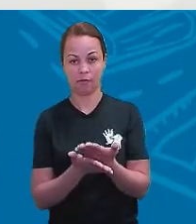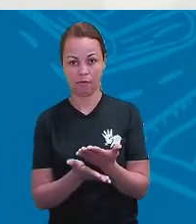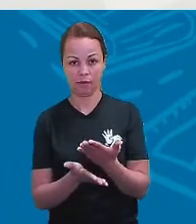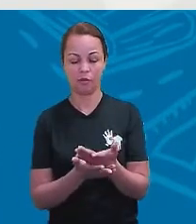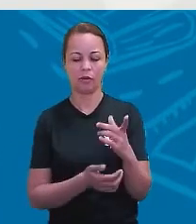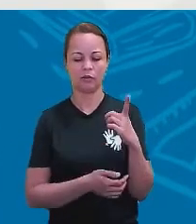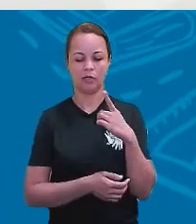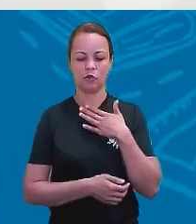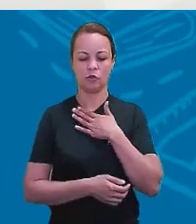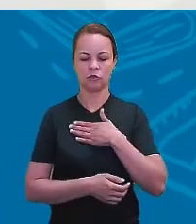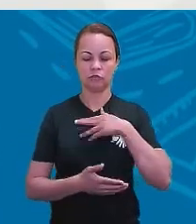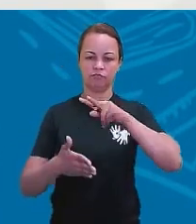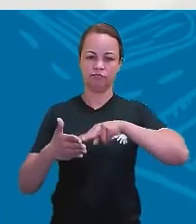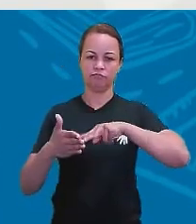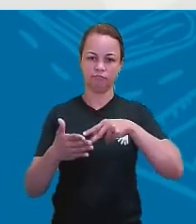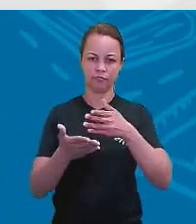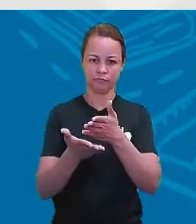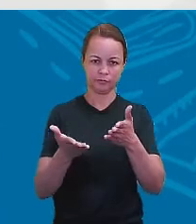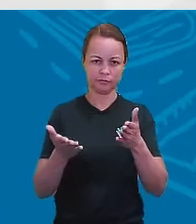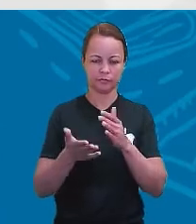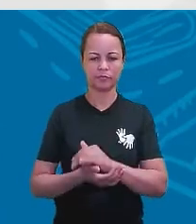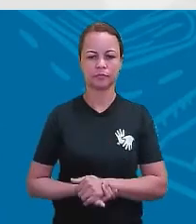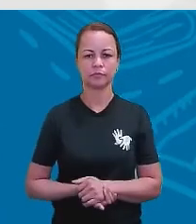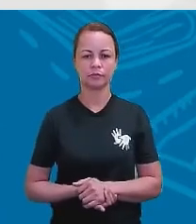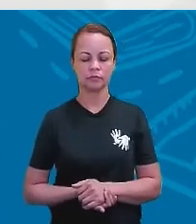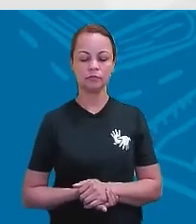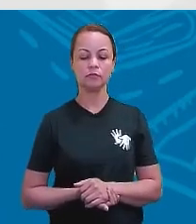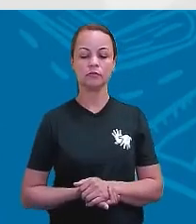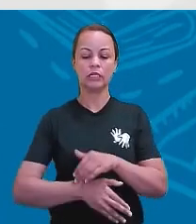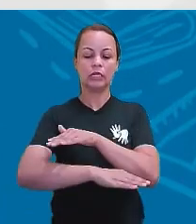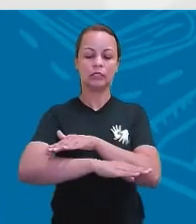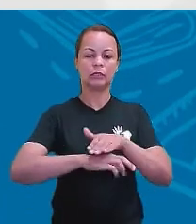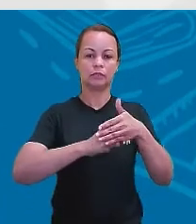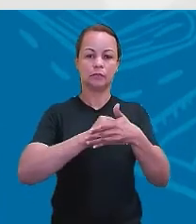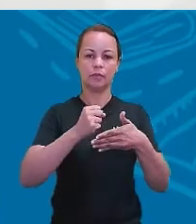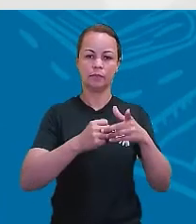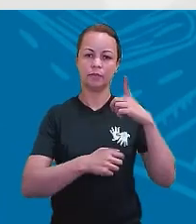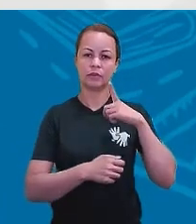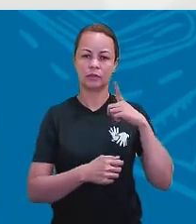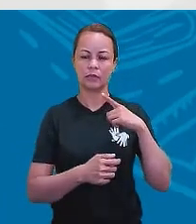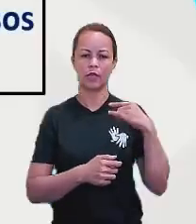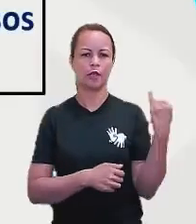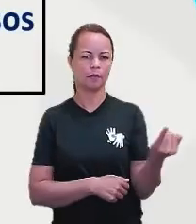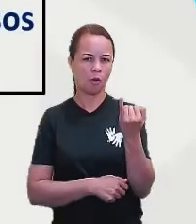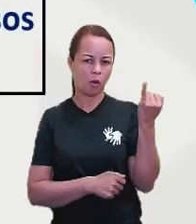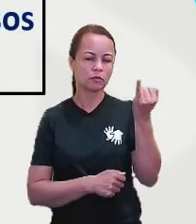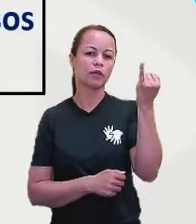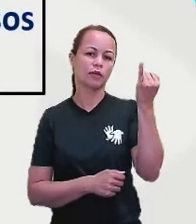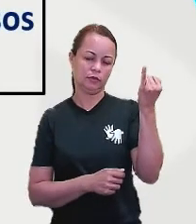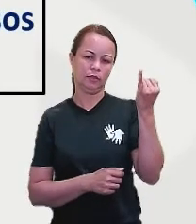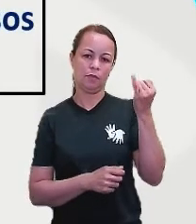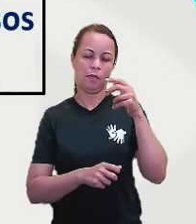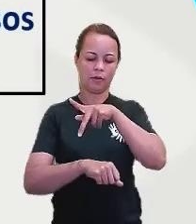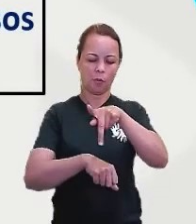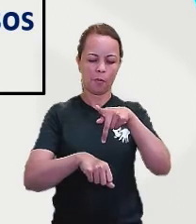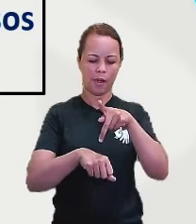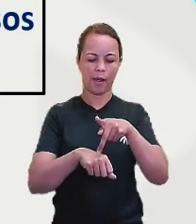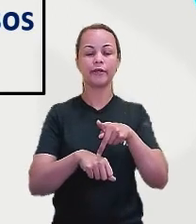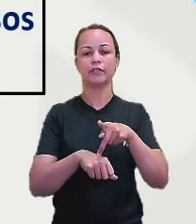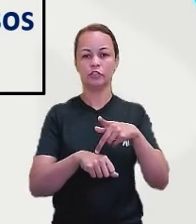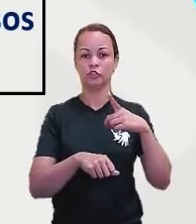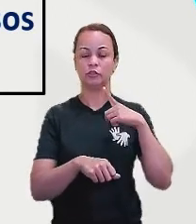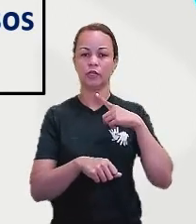eu gostaria de fazer a leitura com vocês. Ter saneamento básico é um fator essencial para um país poder ser